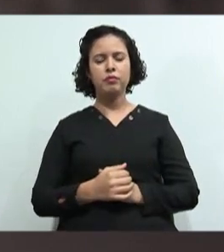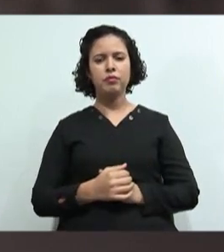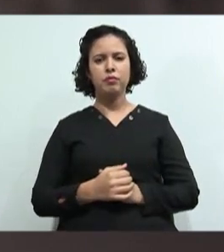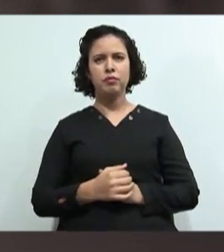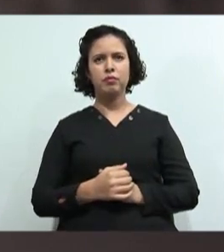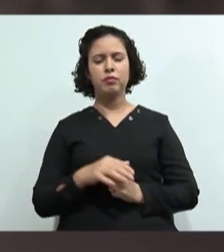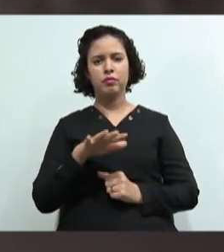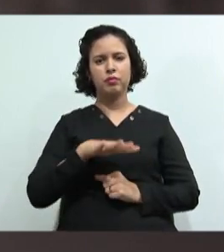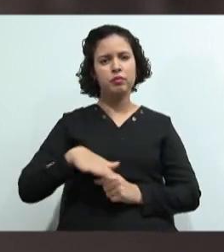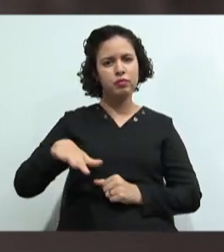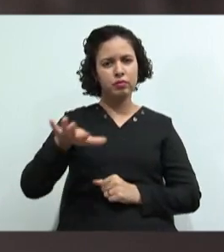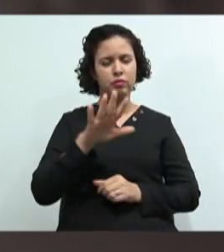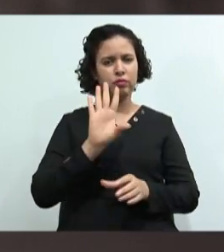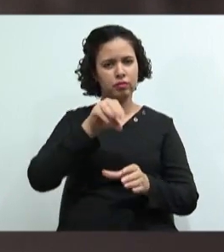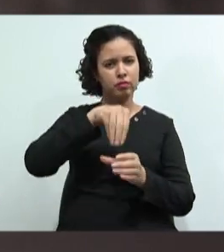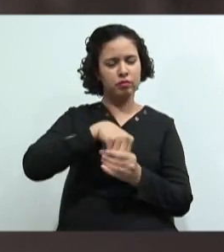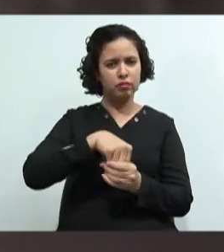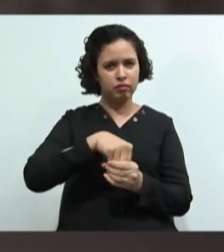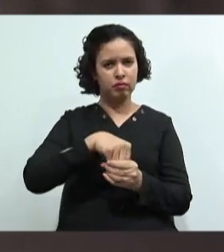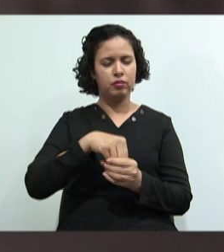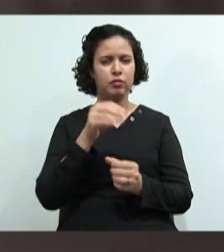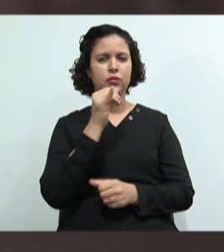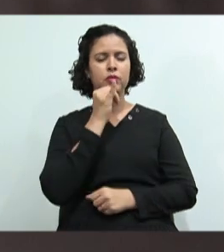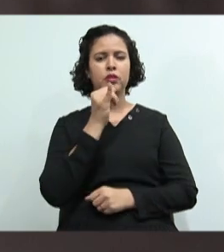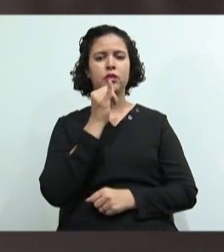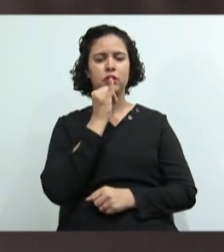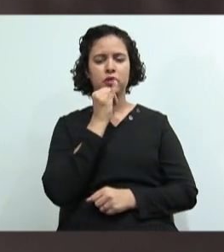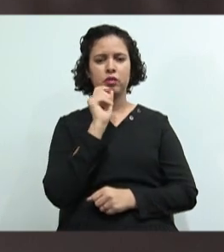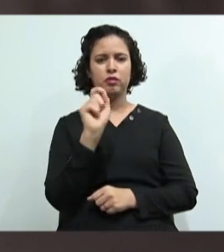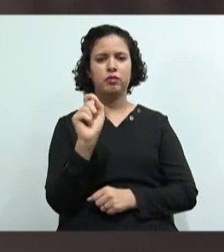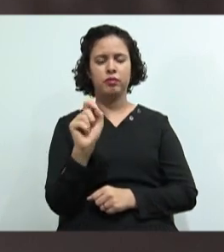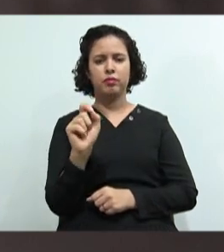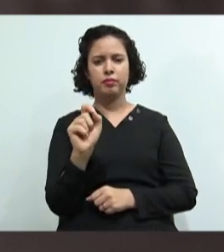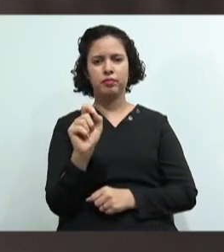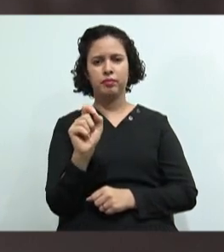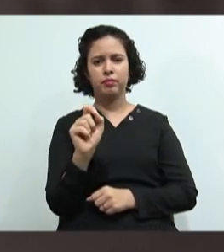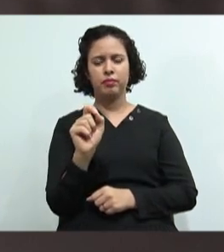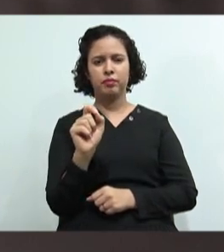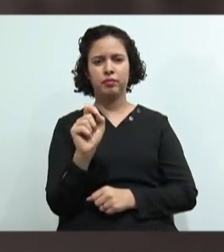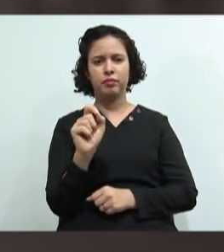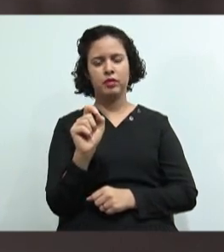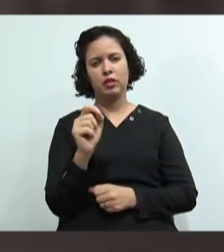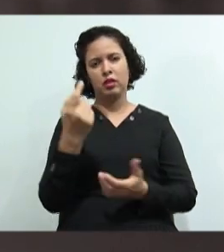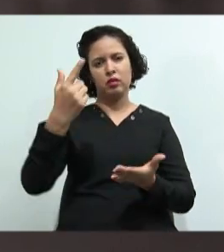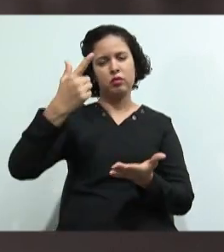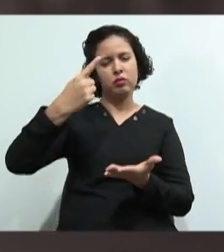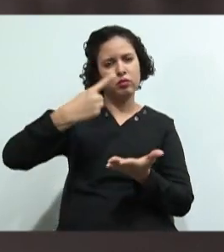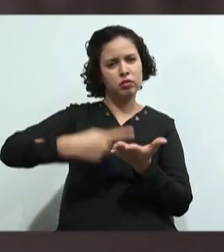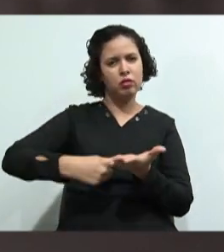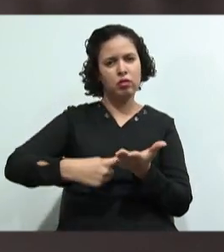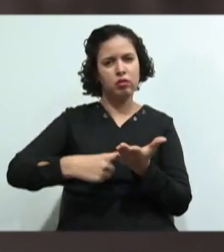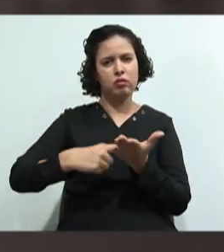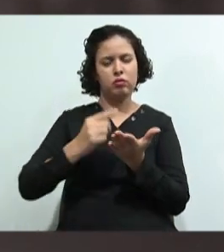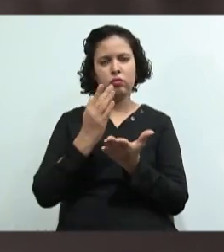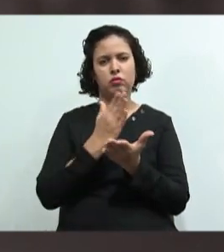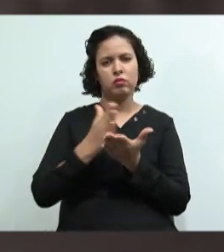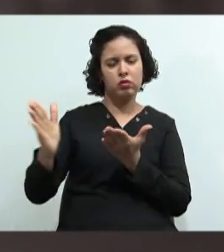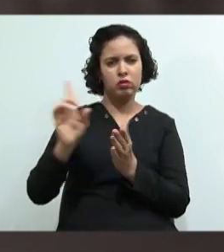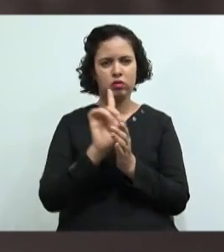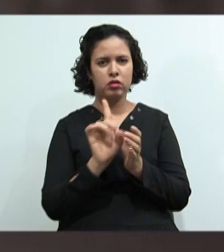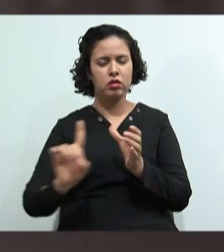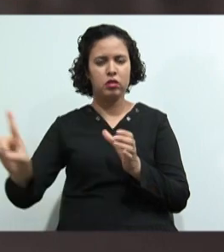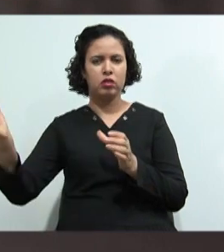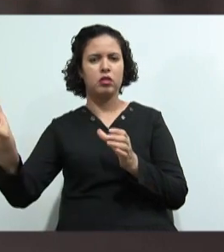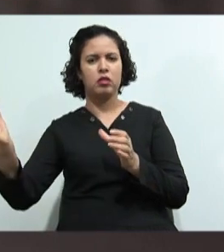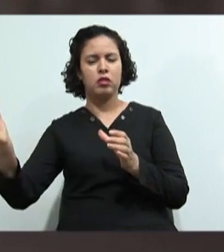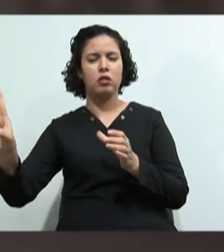O ambiente interno, um dos exemplos seria a saída de um sócio e, de repente, uma parte do que eu tenho